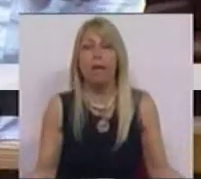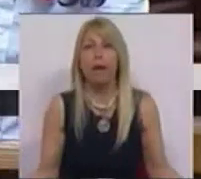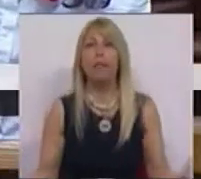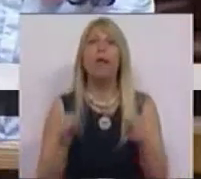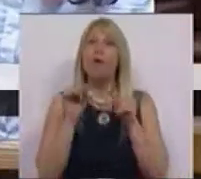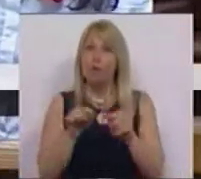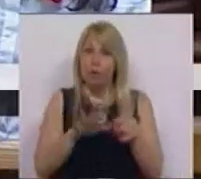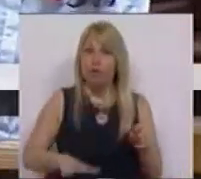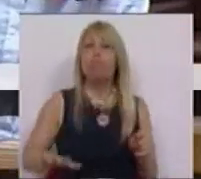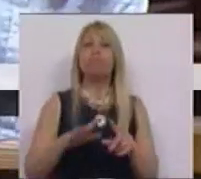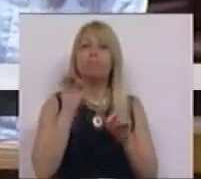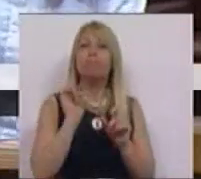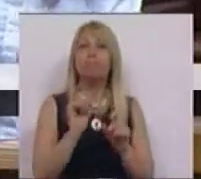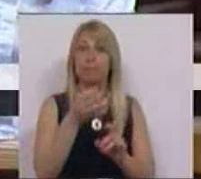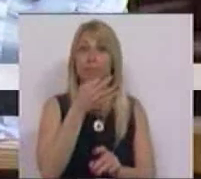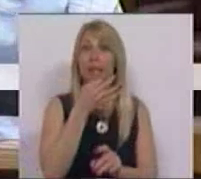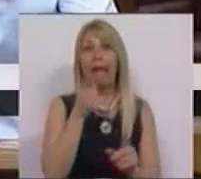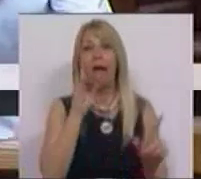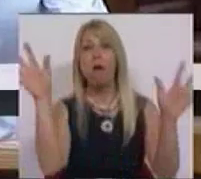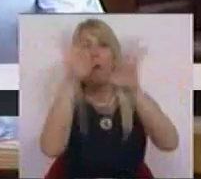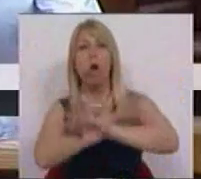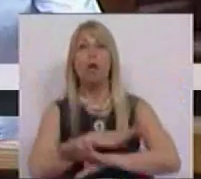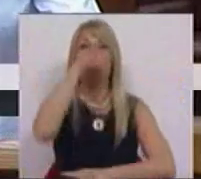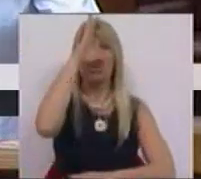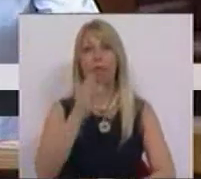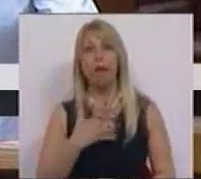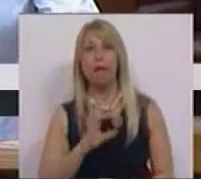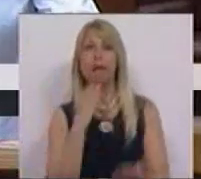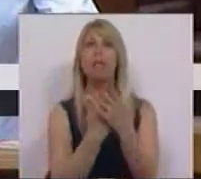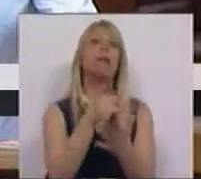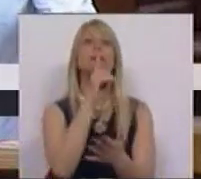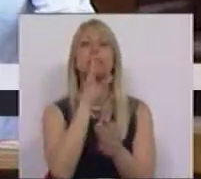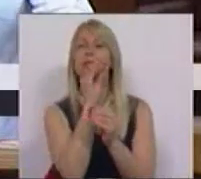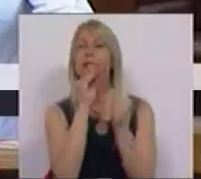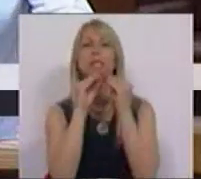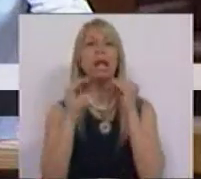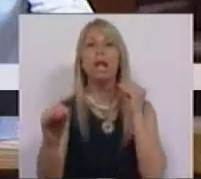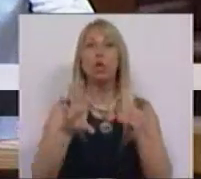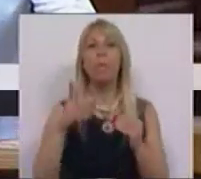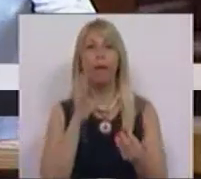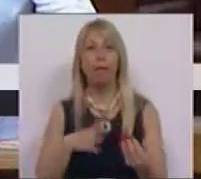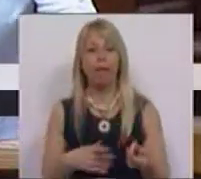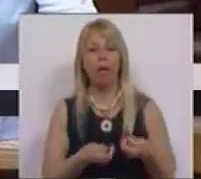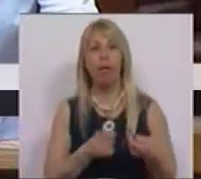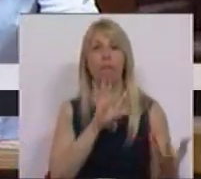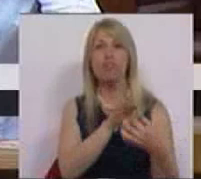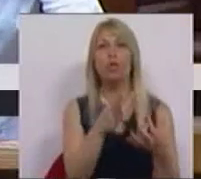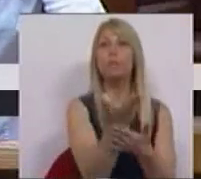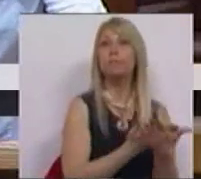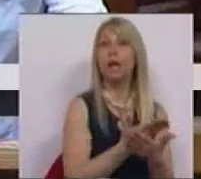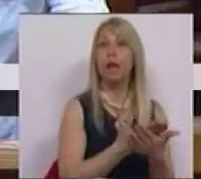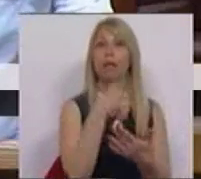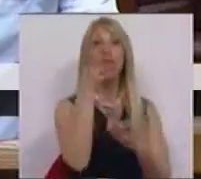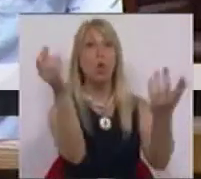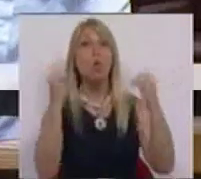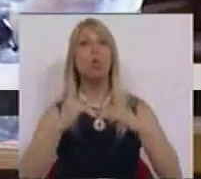ser refrão é o embuste dos governantes que querem silenciar o país para continuar a governar para os mercados. Chamam consenso